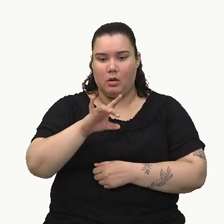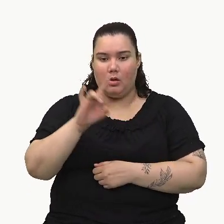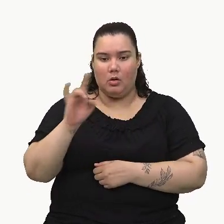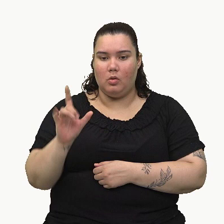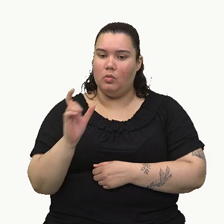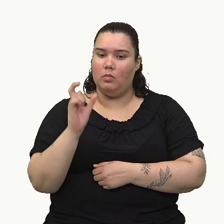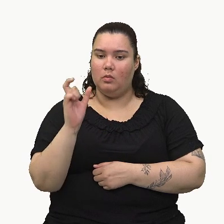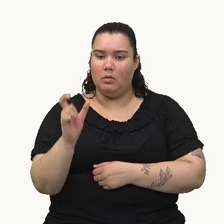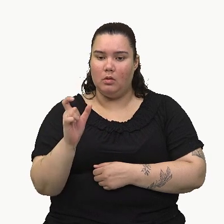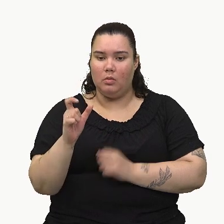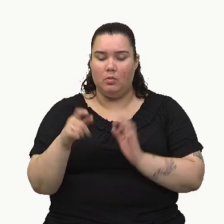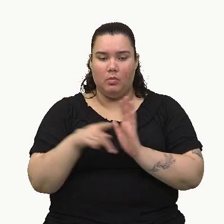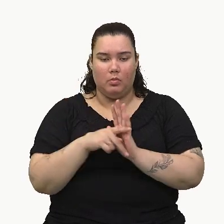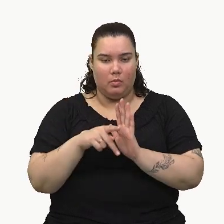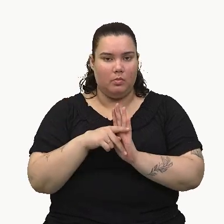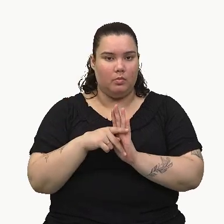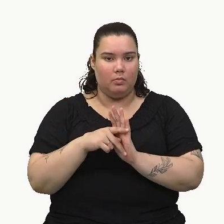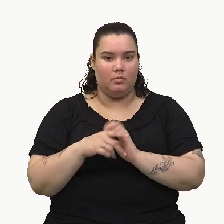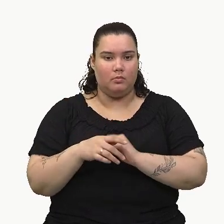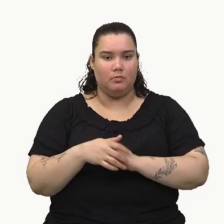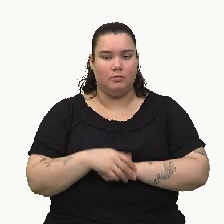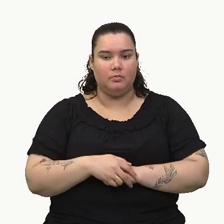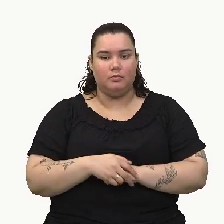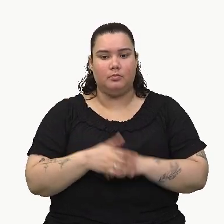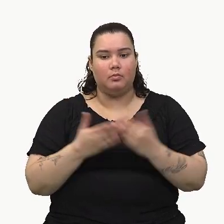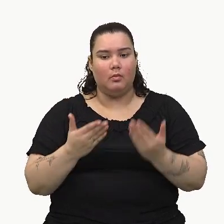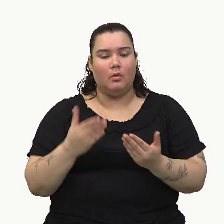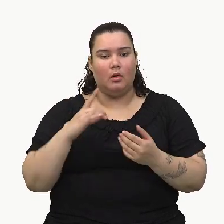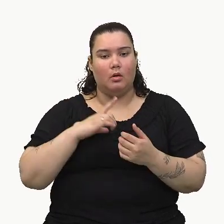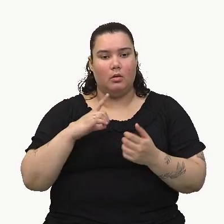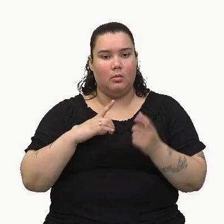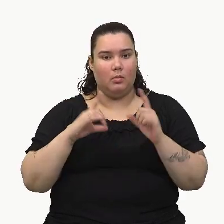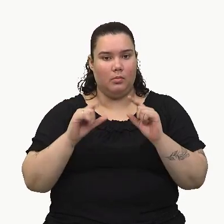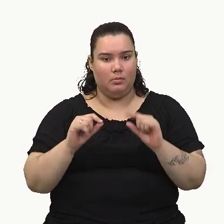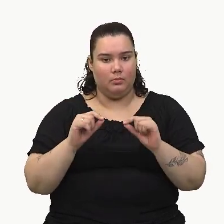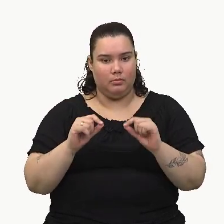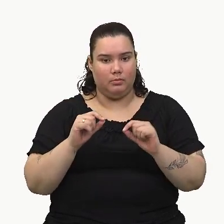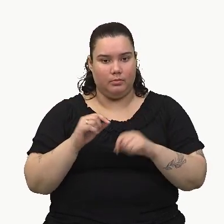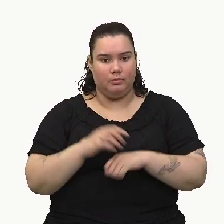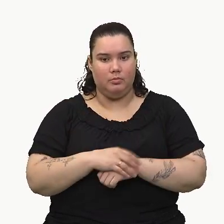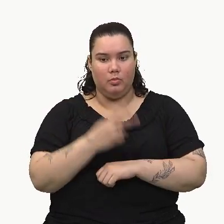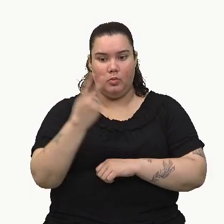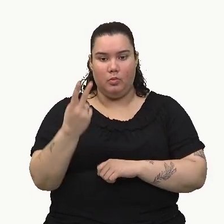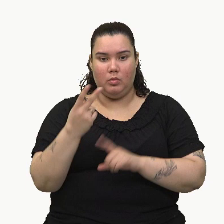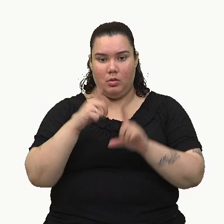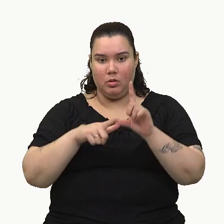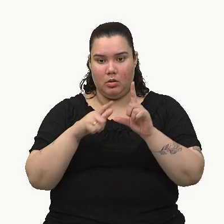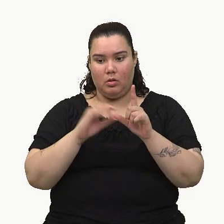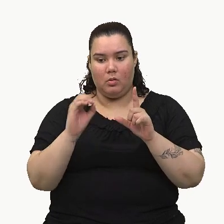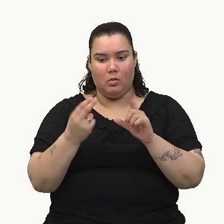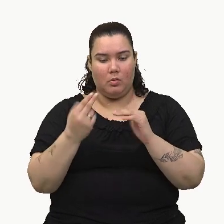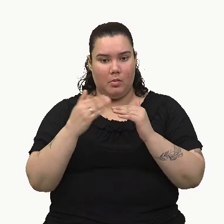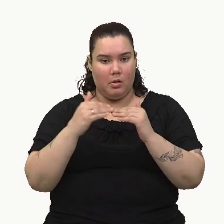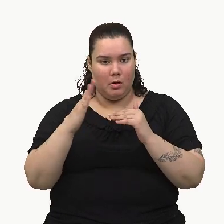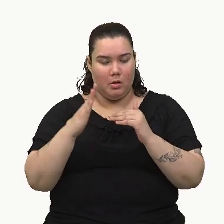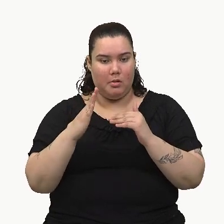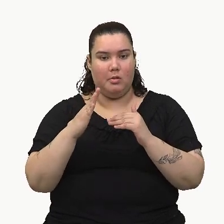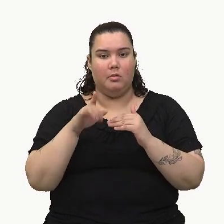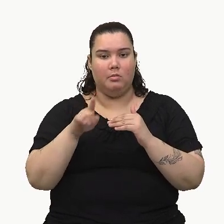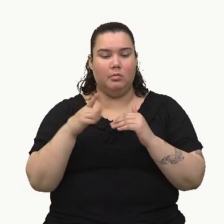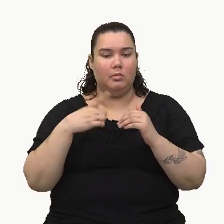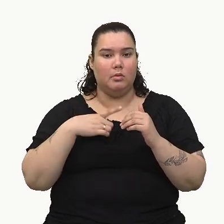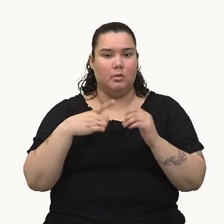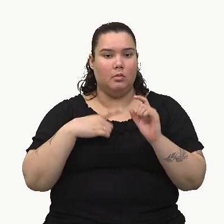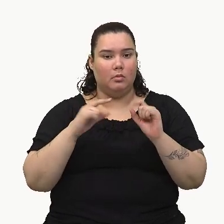elementos pertencentes a ela. Quando a gente tem, novamente, quando a gente tem duas letras ou mais, você vai